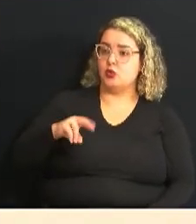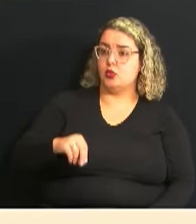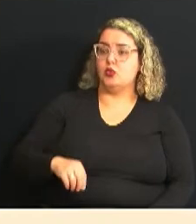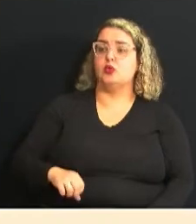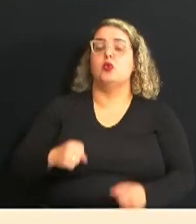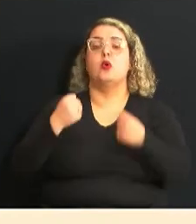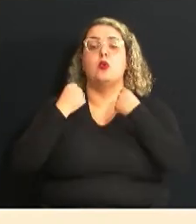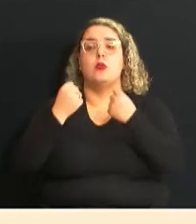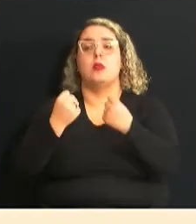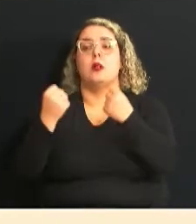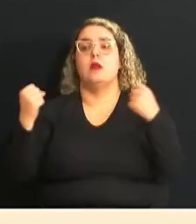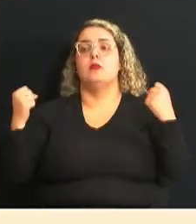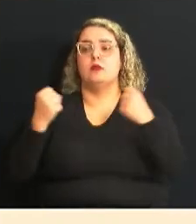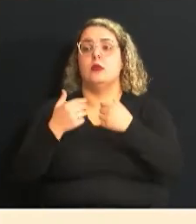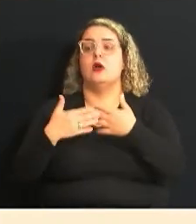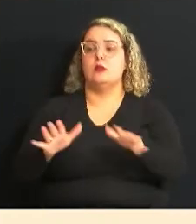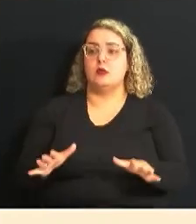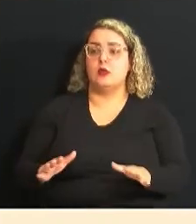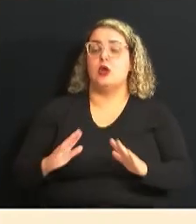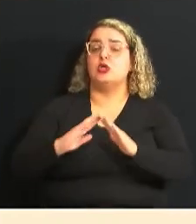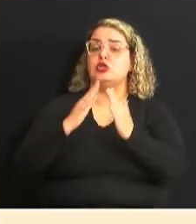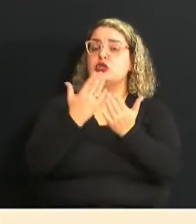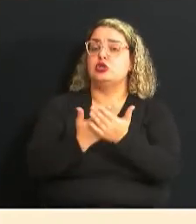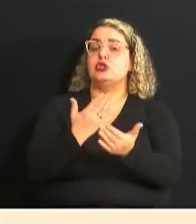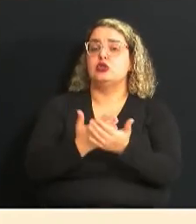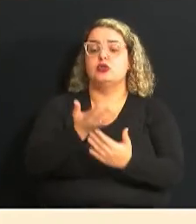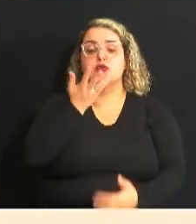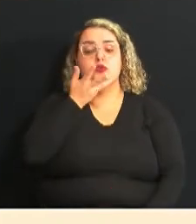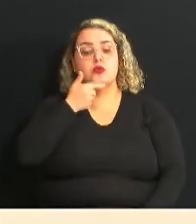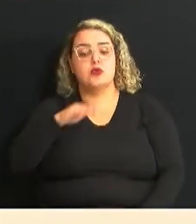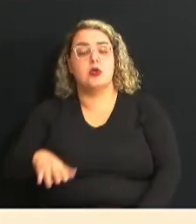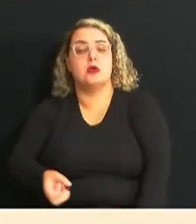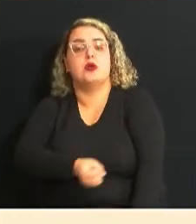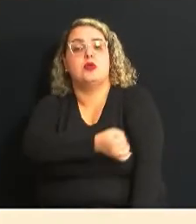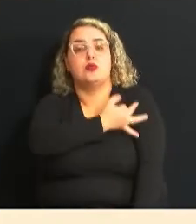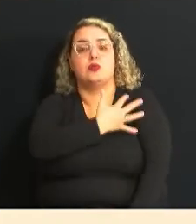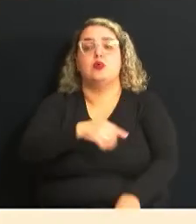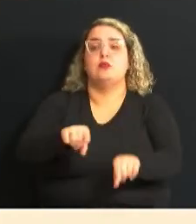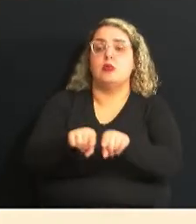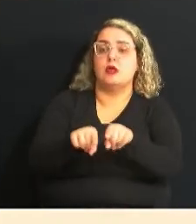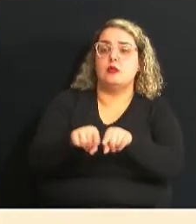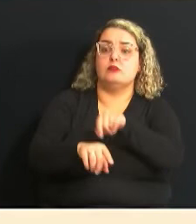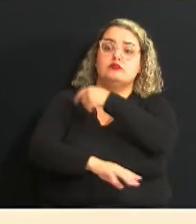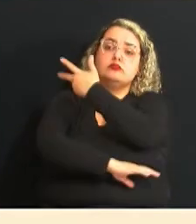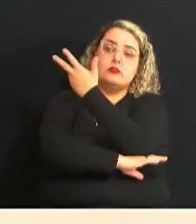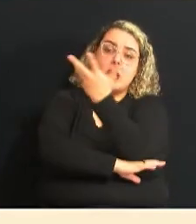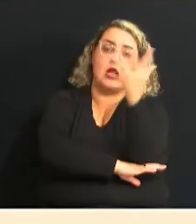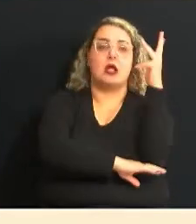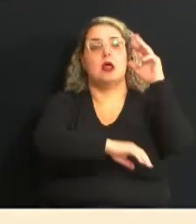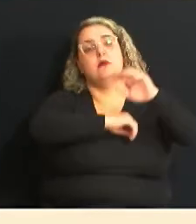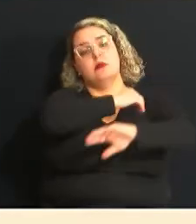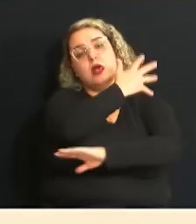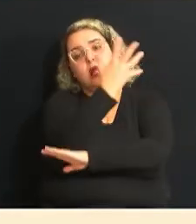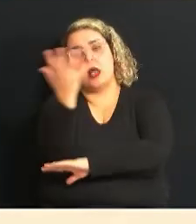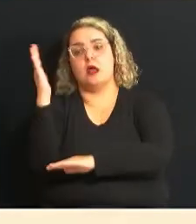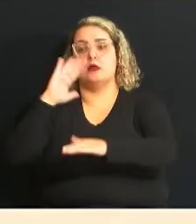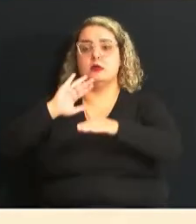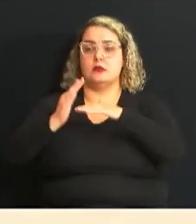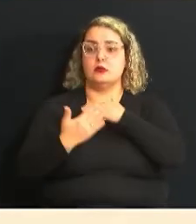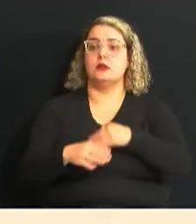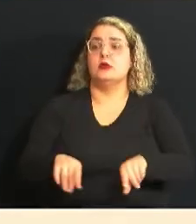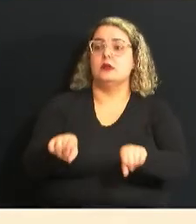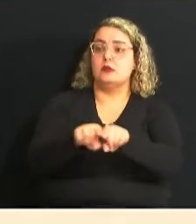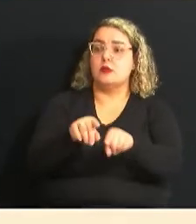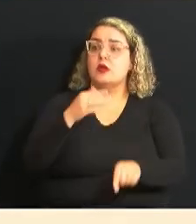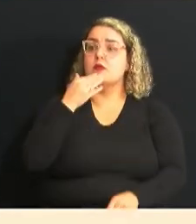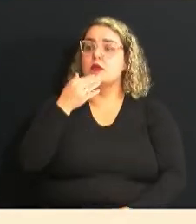livre, escolas de nível infantil e fundamental, sobre a arborização no bairro e também solicita